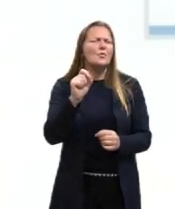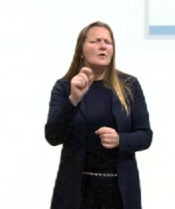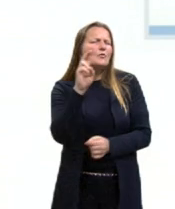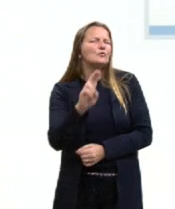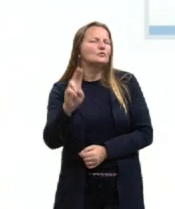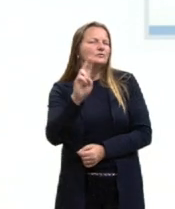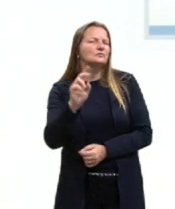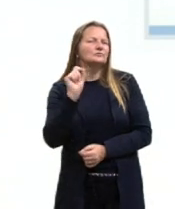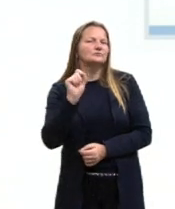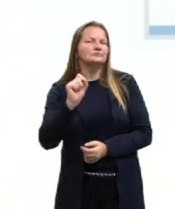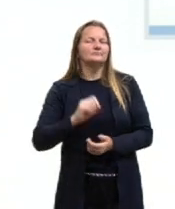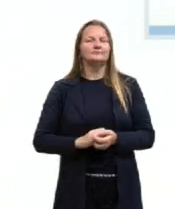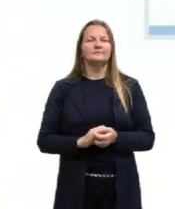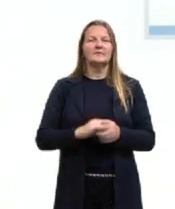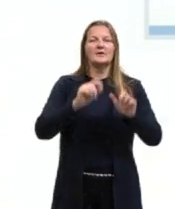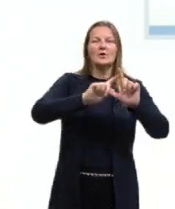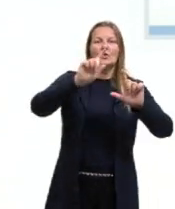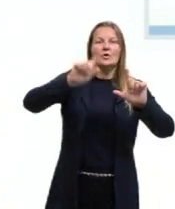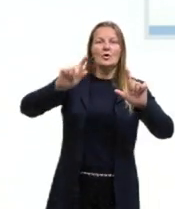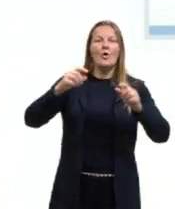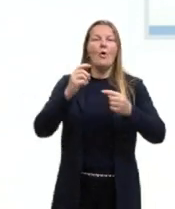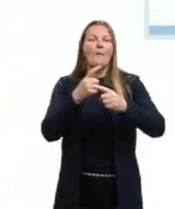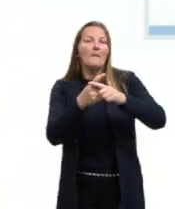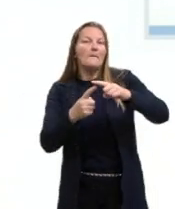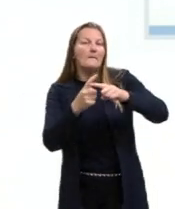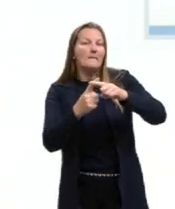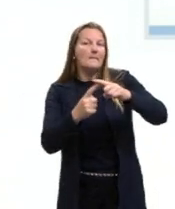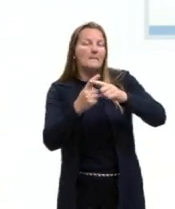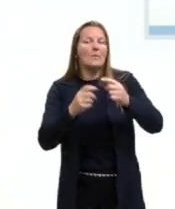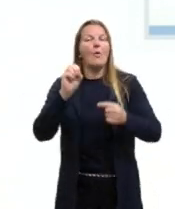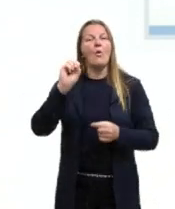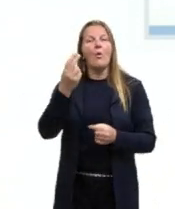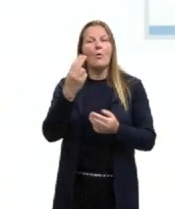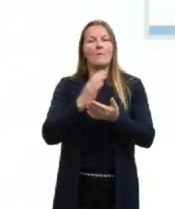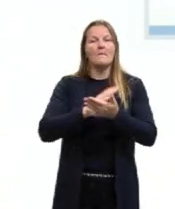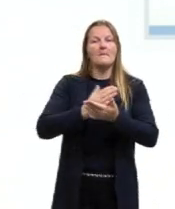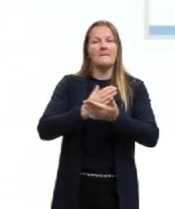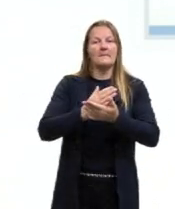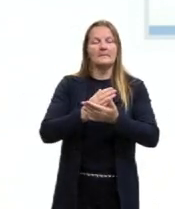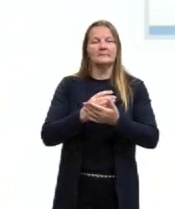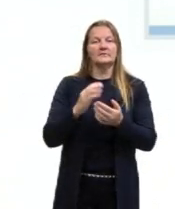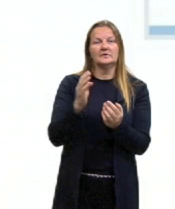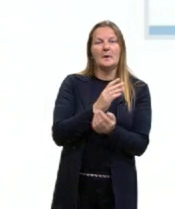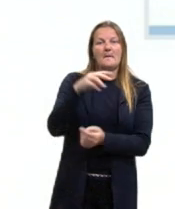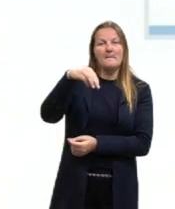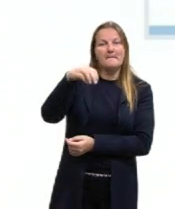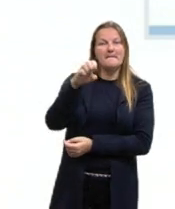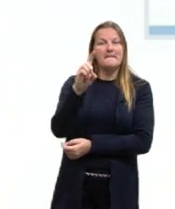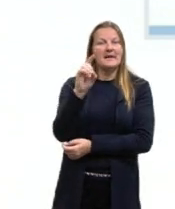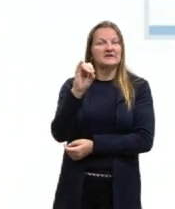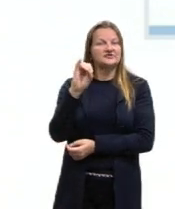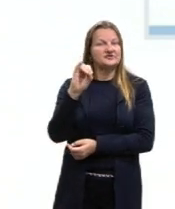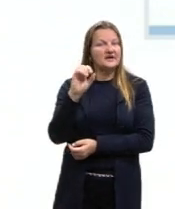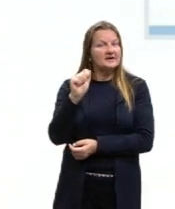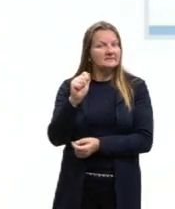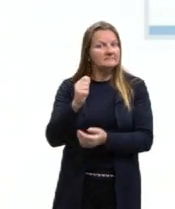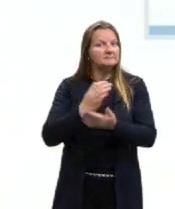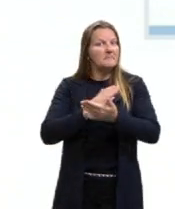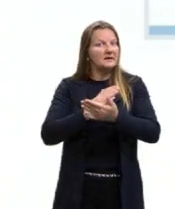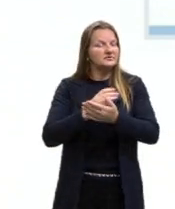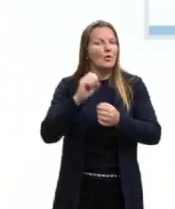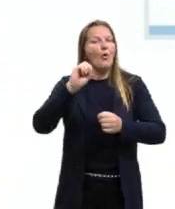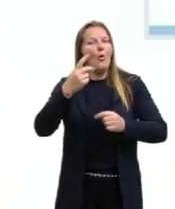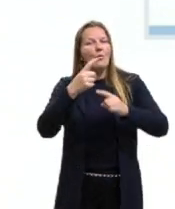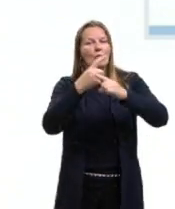utilizar a média ou a mediana porque a gente viu na aula anterior aí as